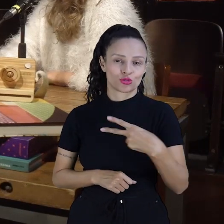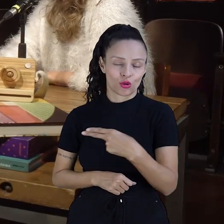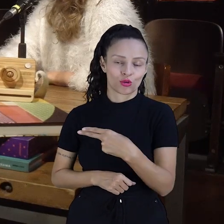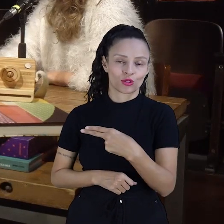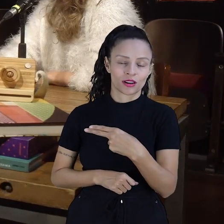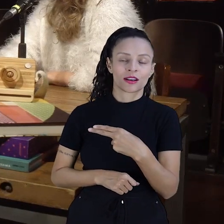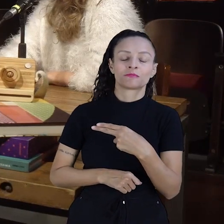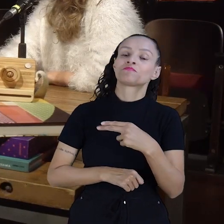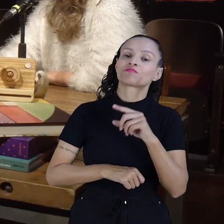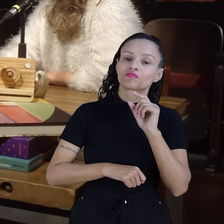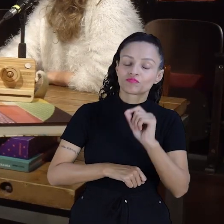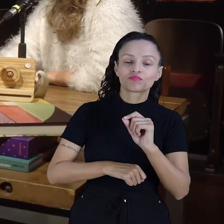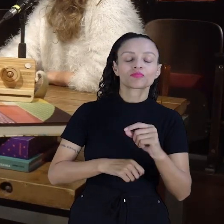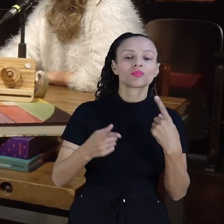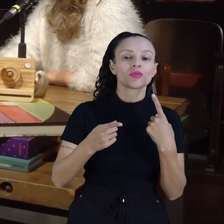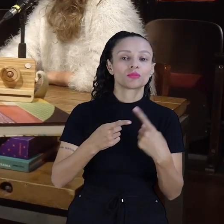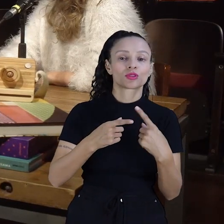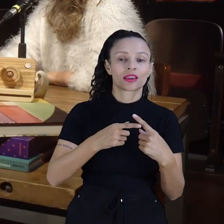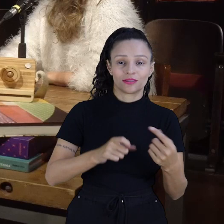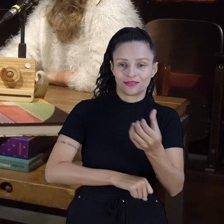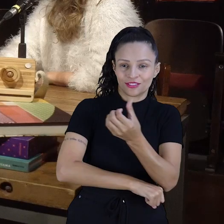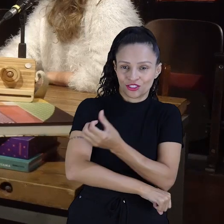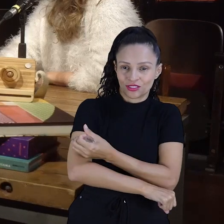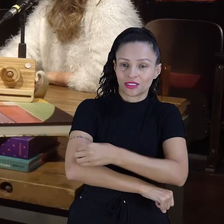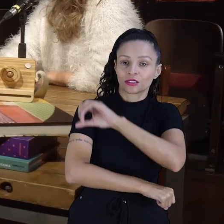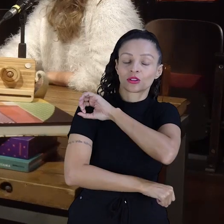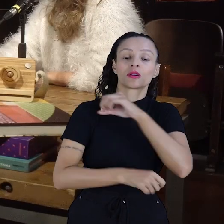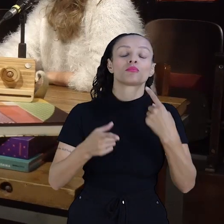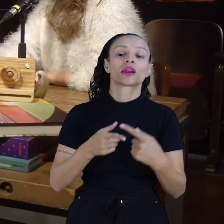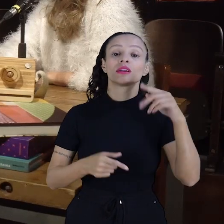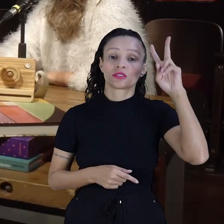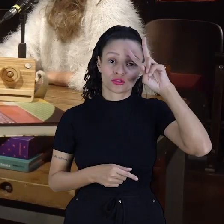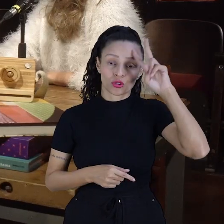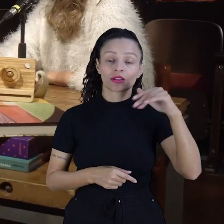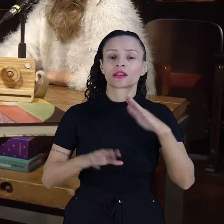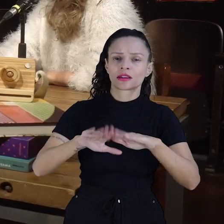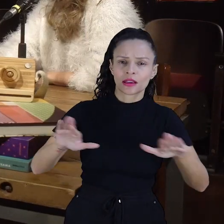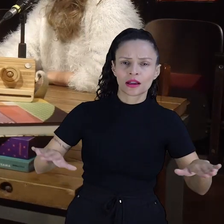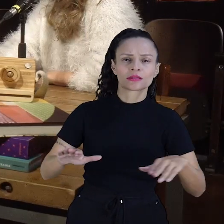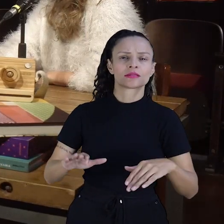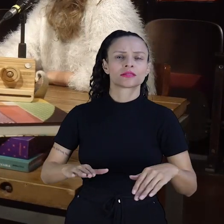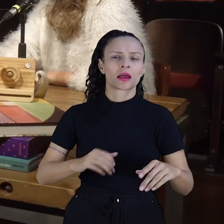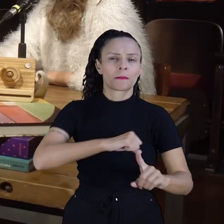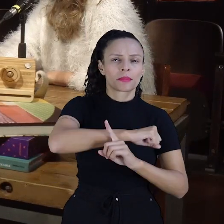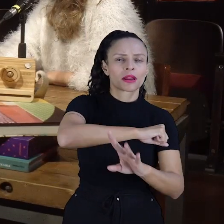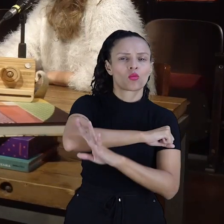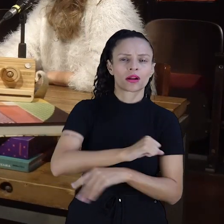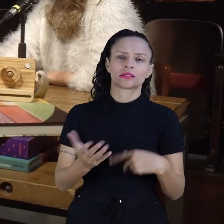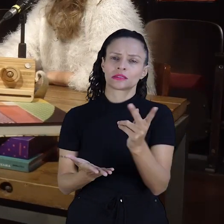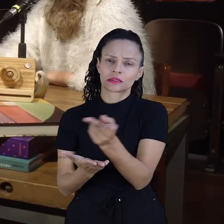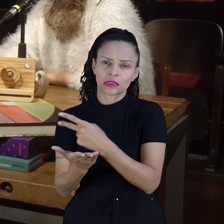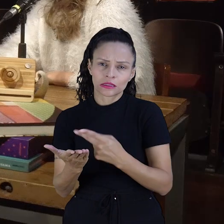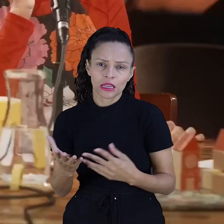tesoura lá no ensino fundamental, porque existe uma história de que a criança desenha muito na infância, na educação infantil,